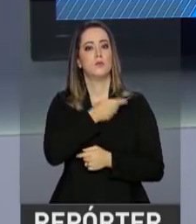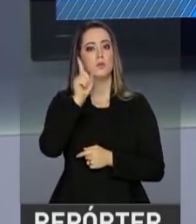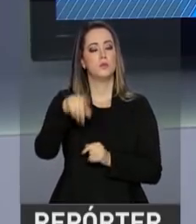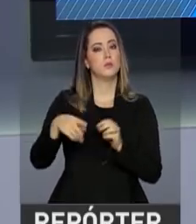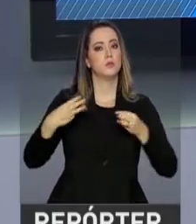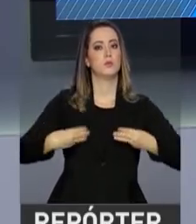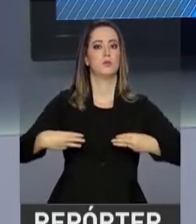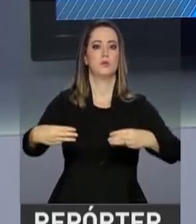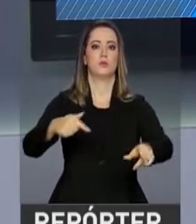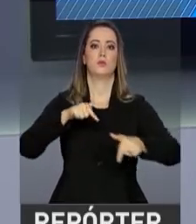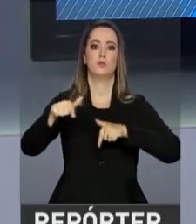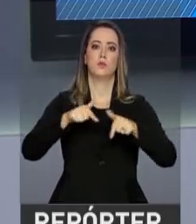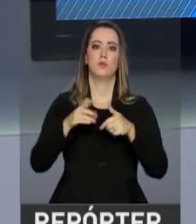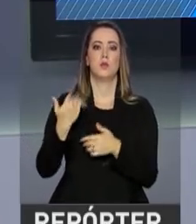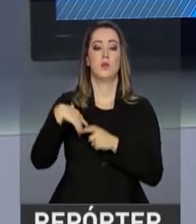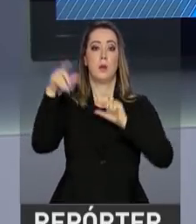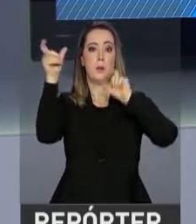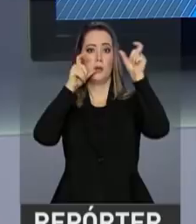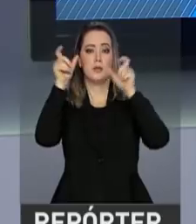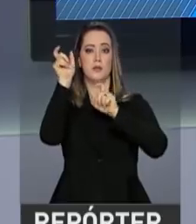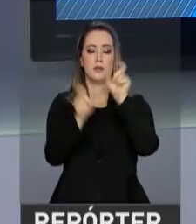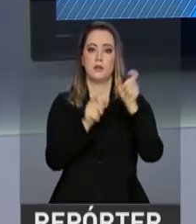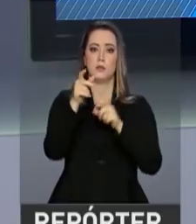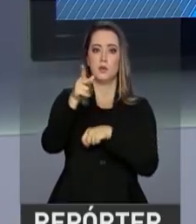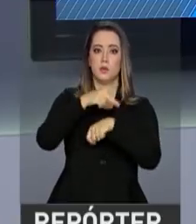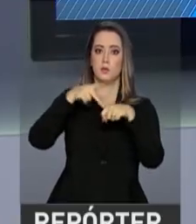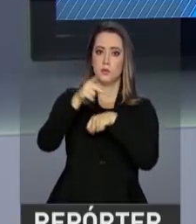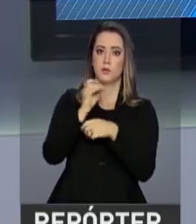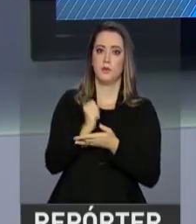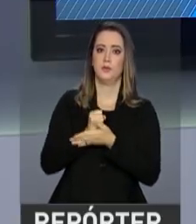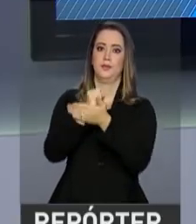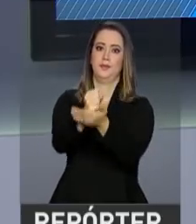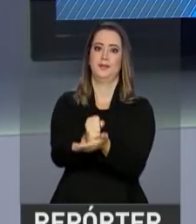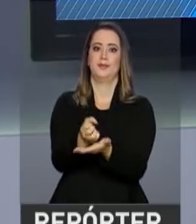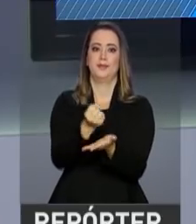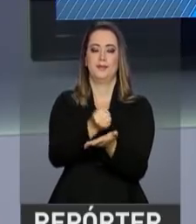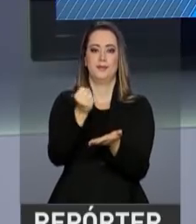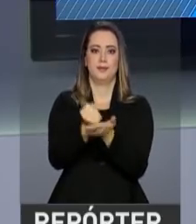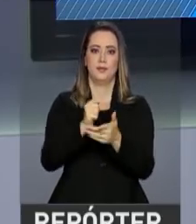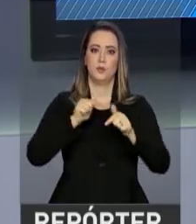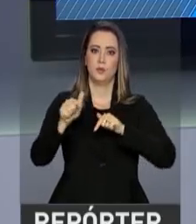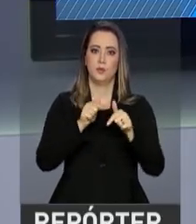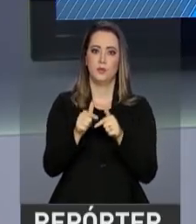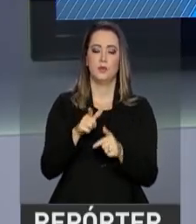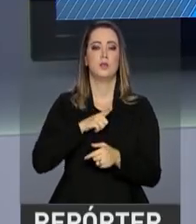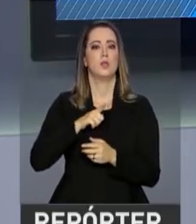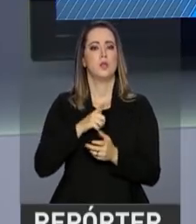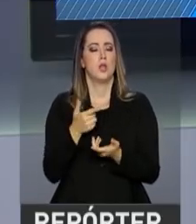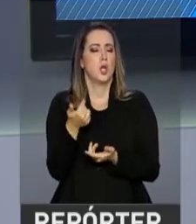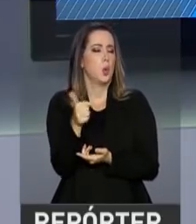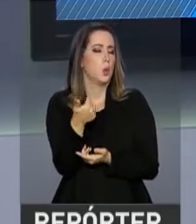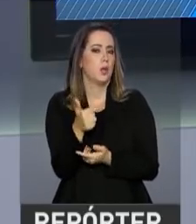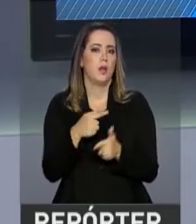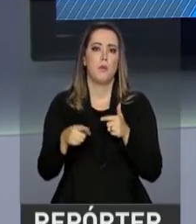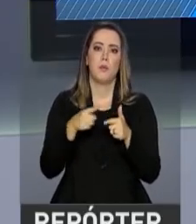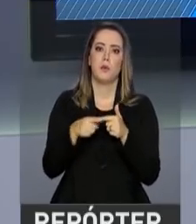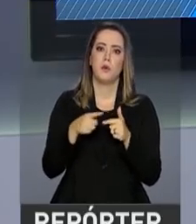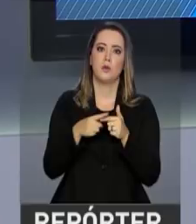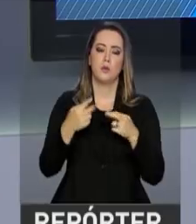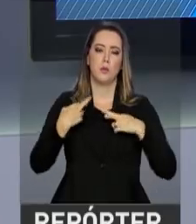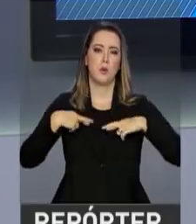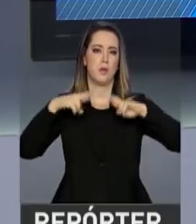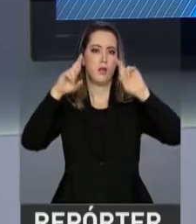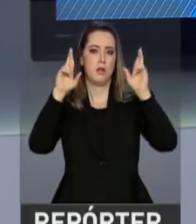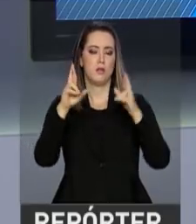do trabalho e o que mais atrai os estrangeiros para o país é a oferta da carteira de trabalho ea inexistência de conflitos